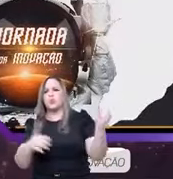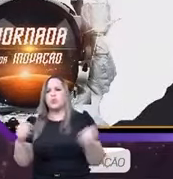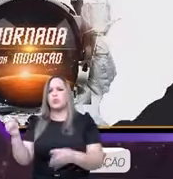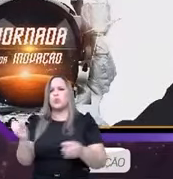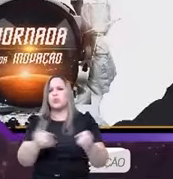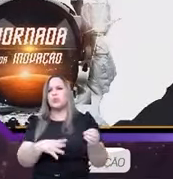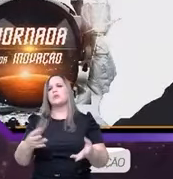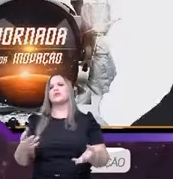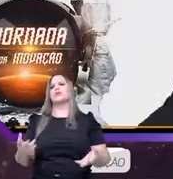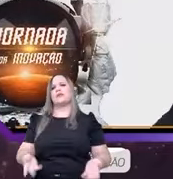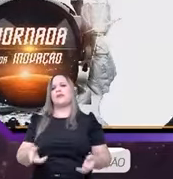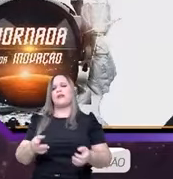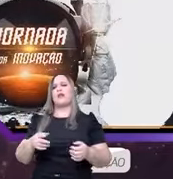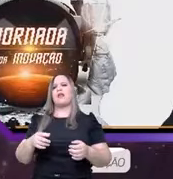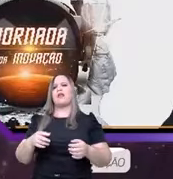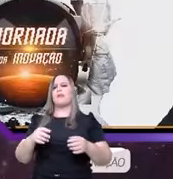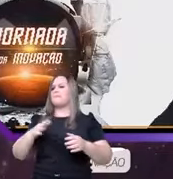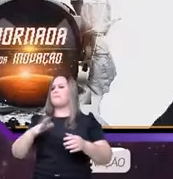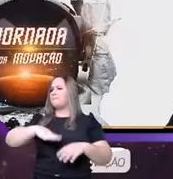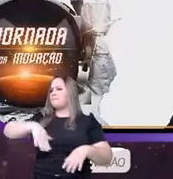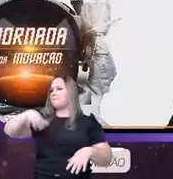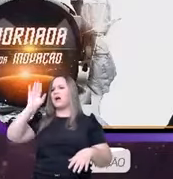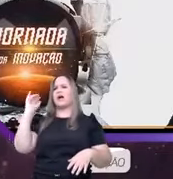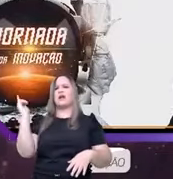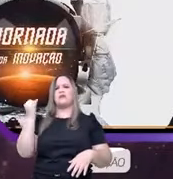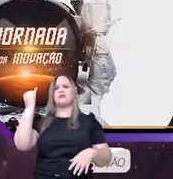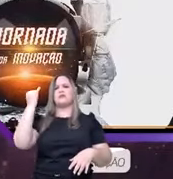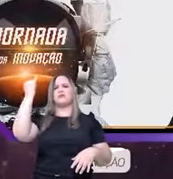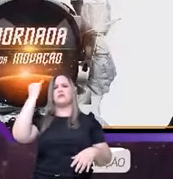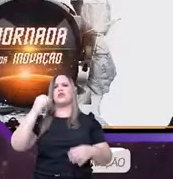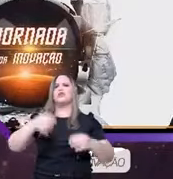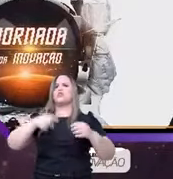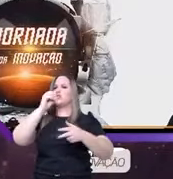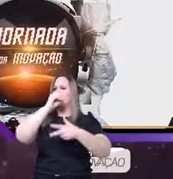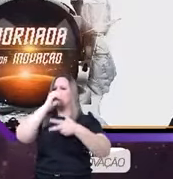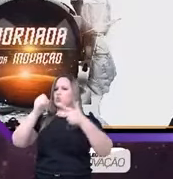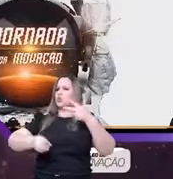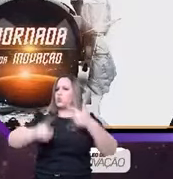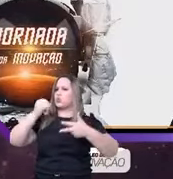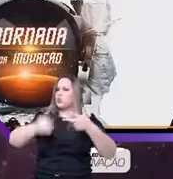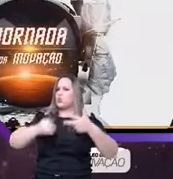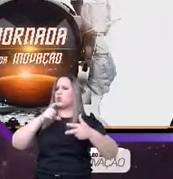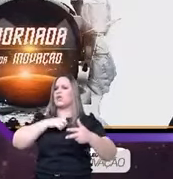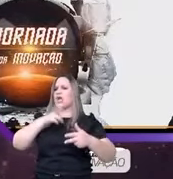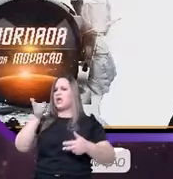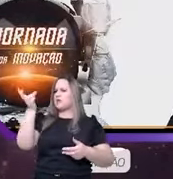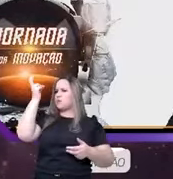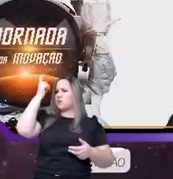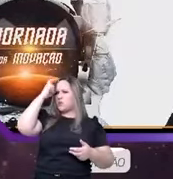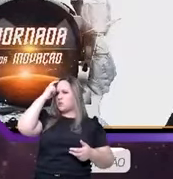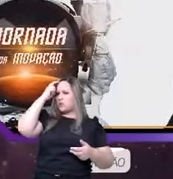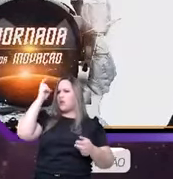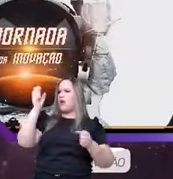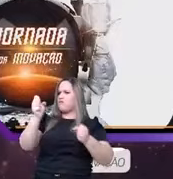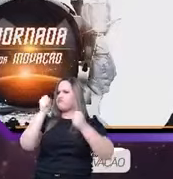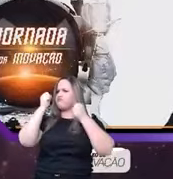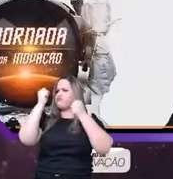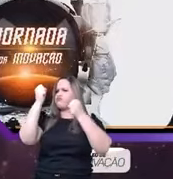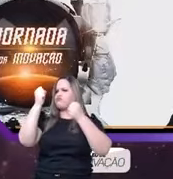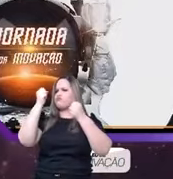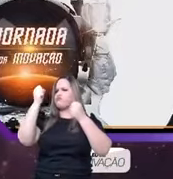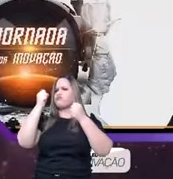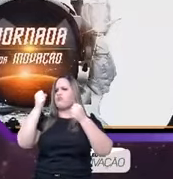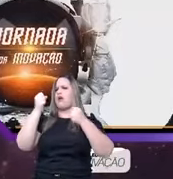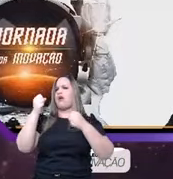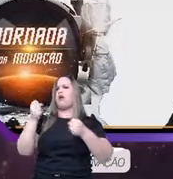do que necessário. O judiciário, de fato, tem uma cultura cartorária muito forte. E aí sim, eu